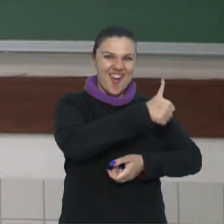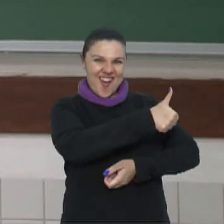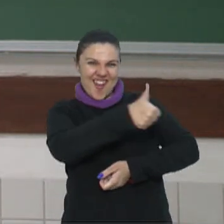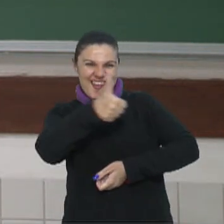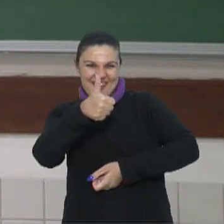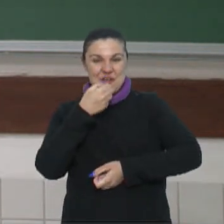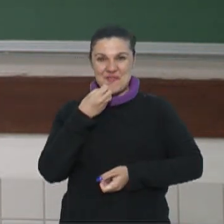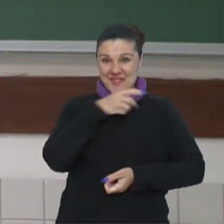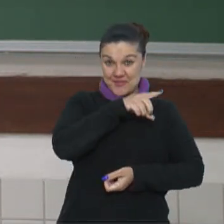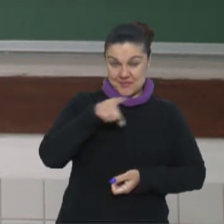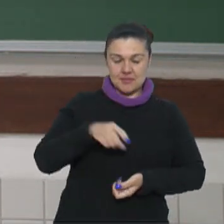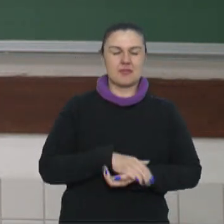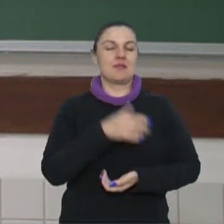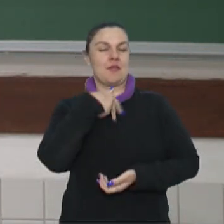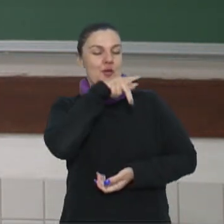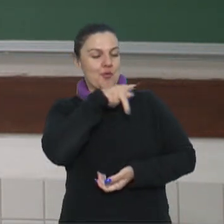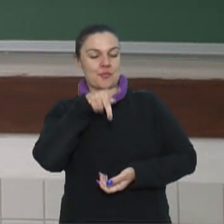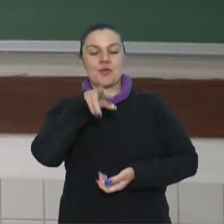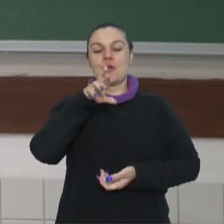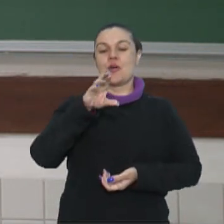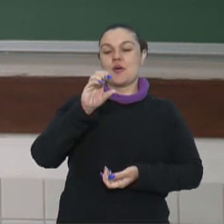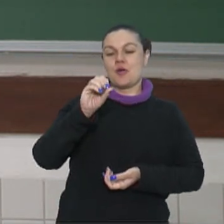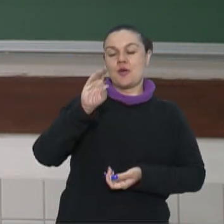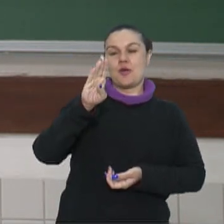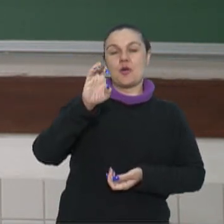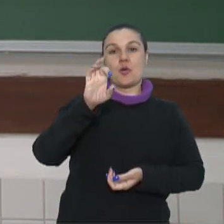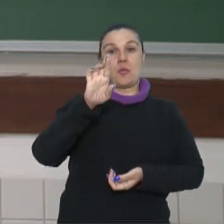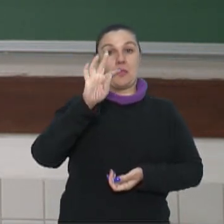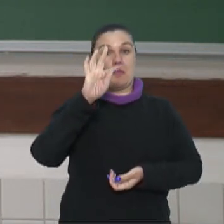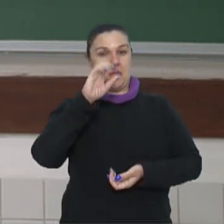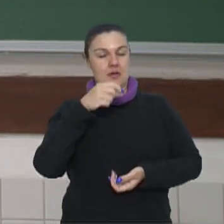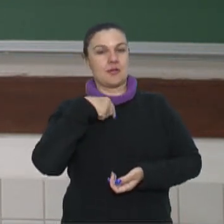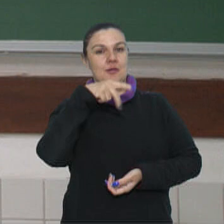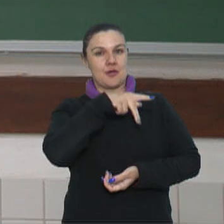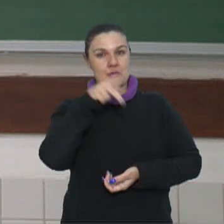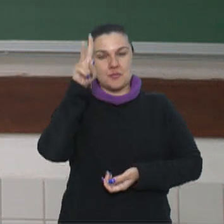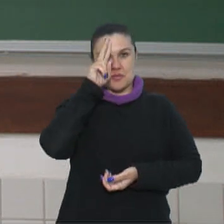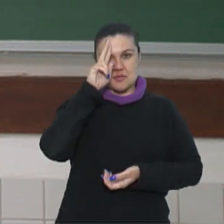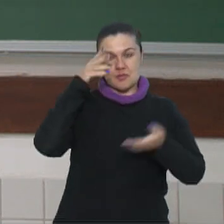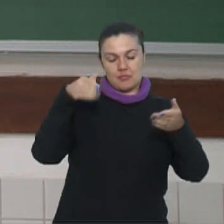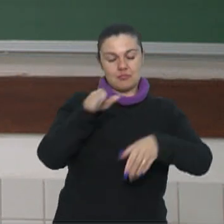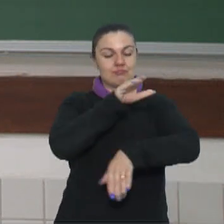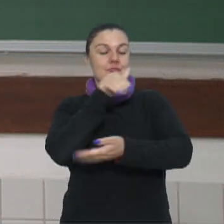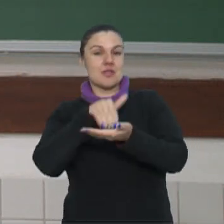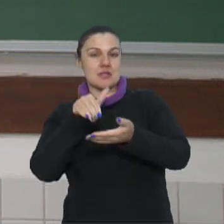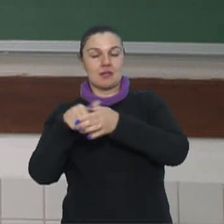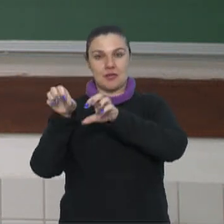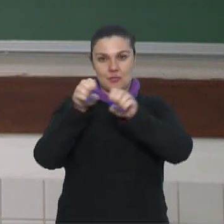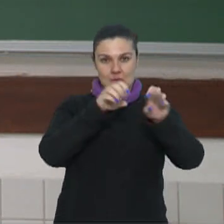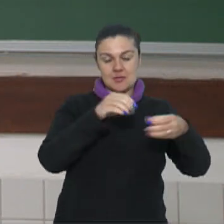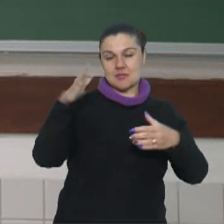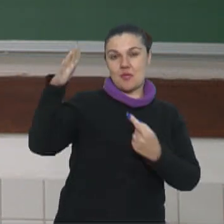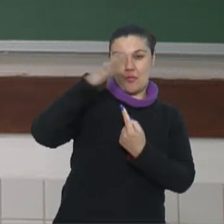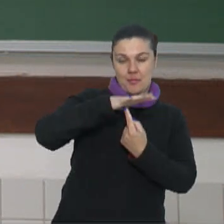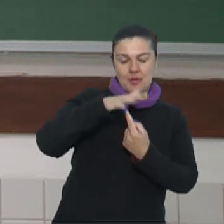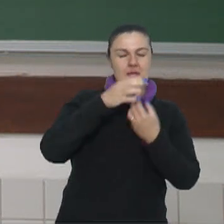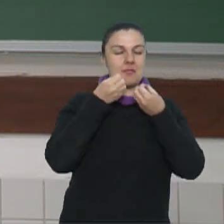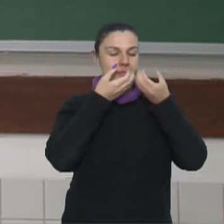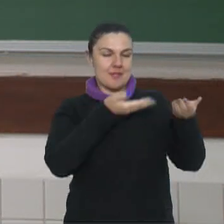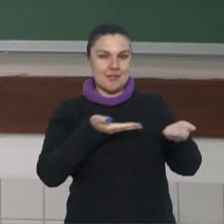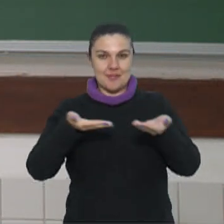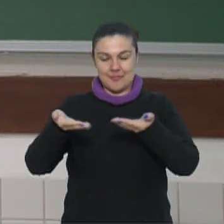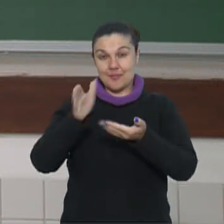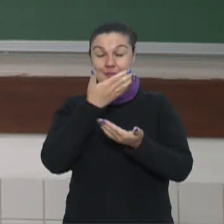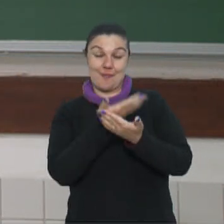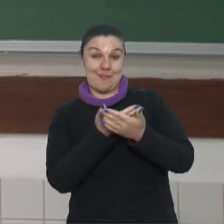Fala, galera! Tudo bem? Sou o professor Roberto Falcione, professor de História, e em nome da Secretaria da Educação do Paraná. Sejam todos bem-vindos a mais uma